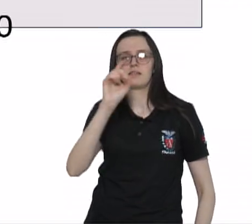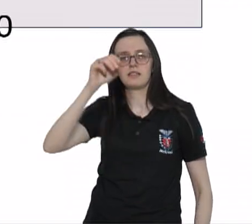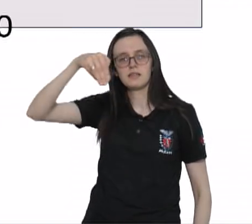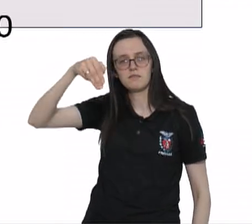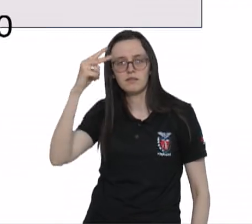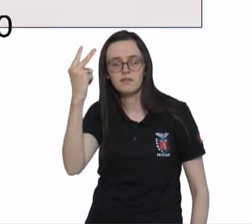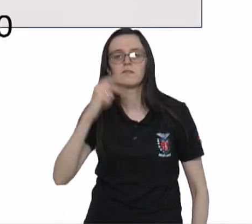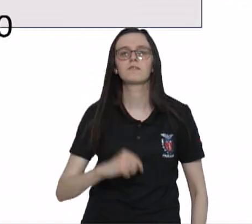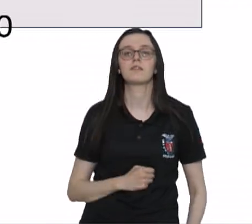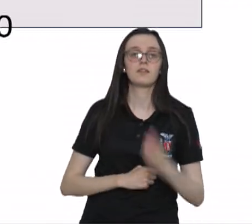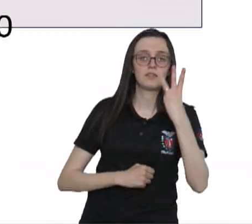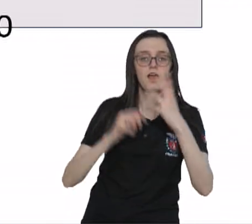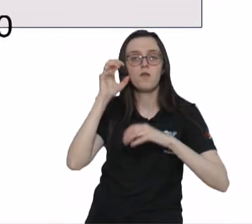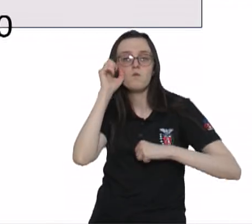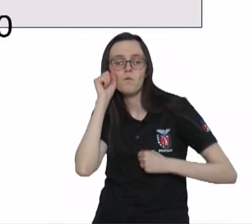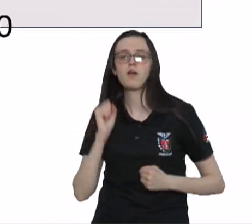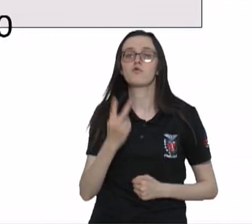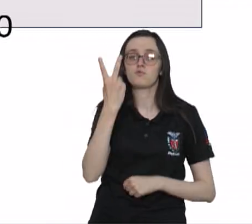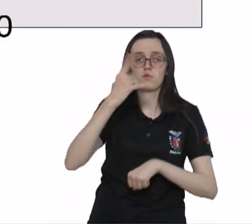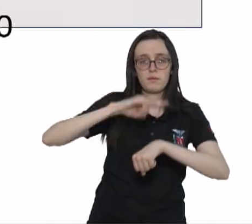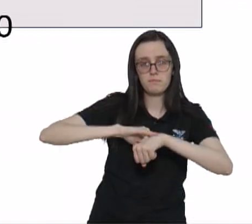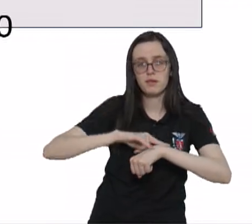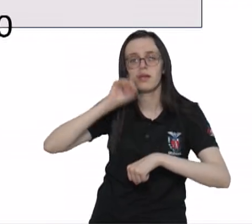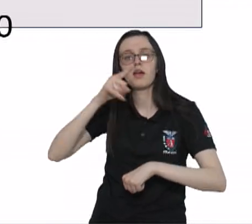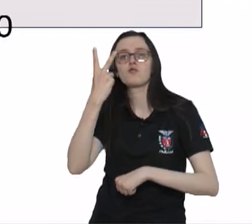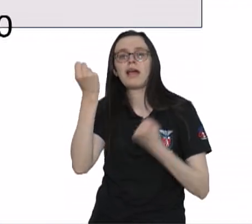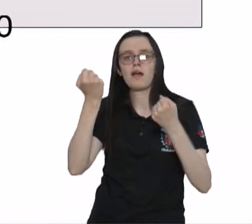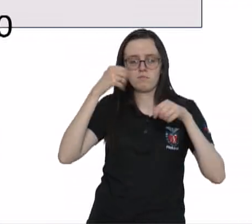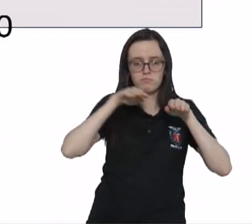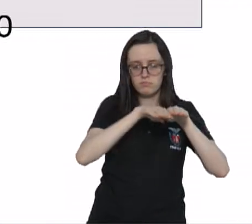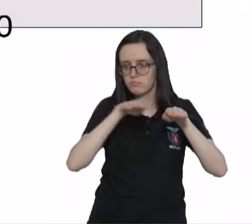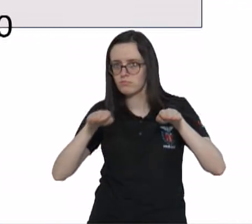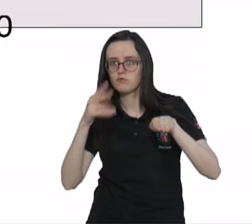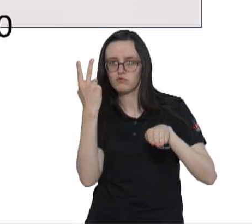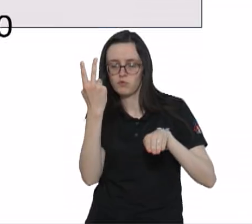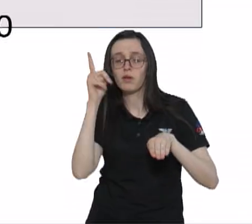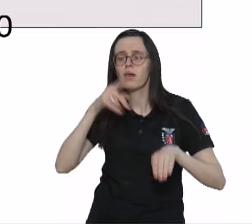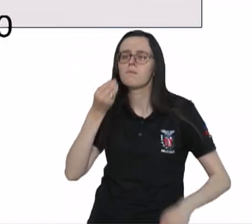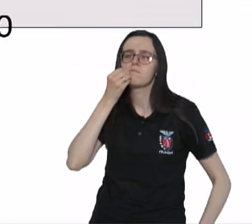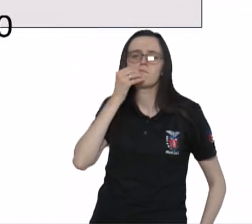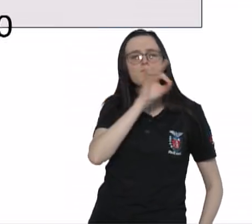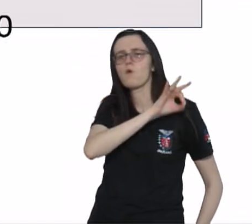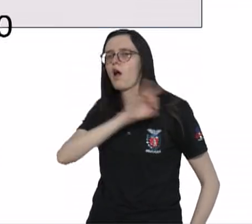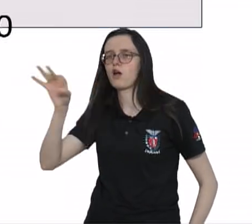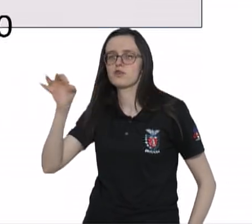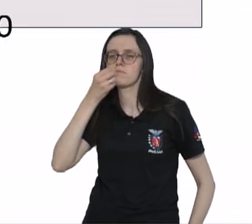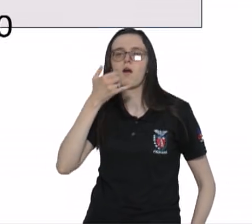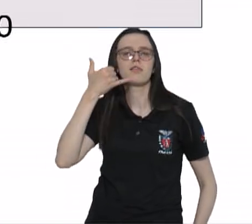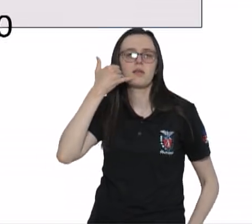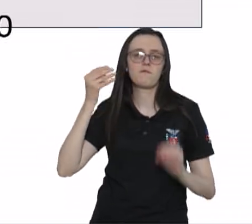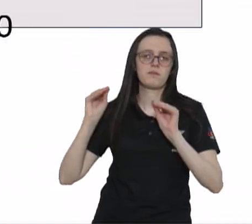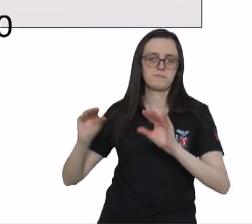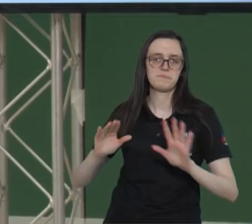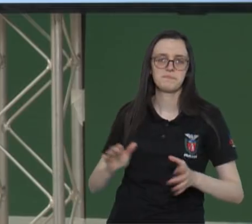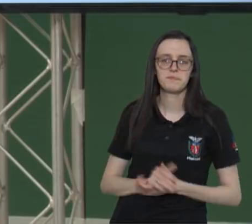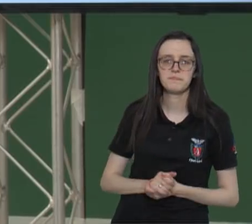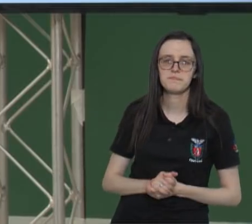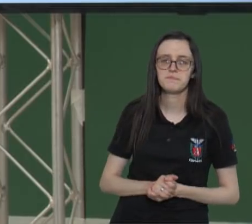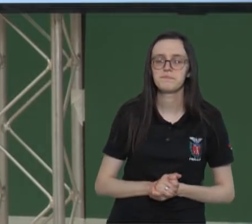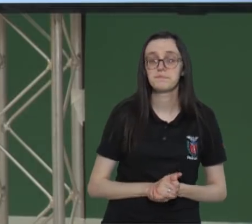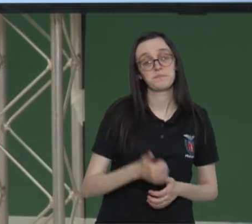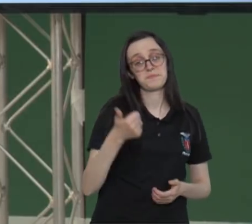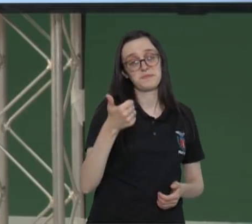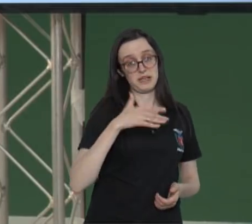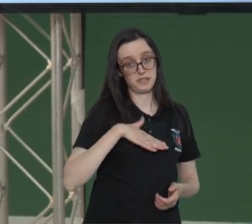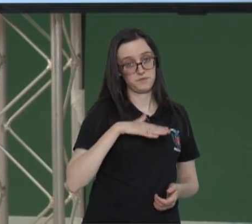com 3 quartos, 2 banheiros, 2 vagas de garagem. Ótima oportunidade, telefone lá.